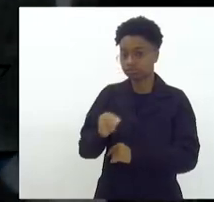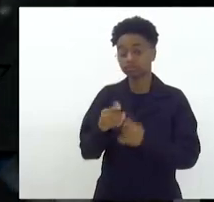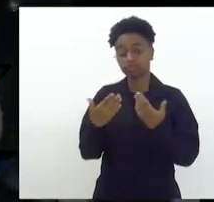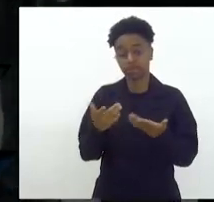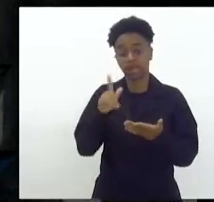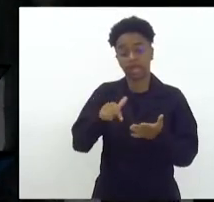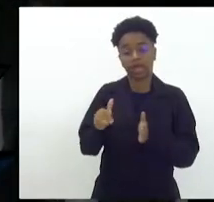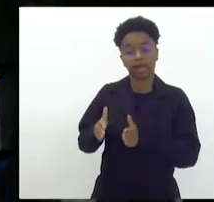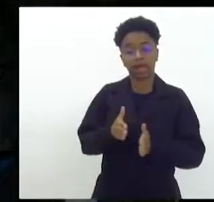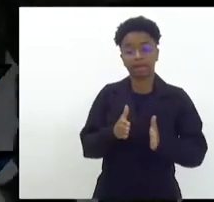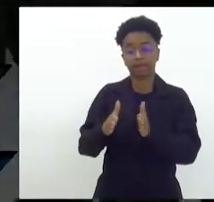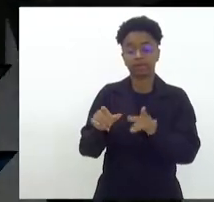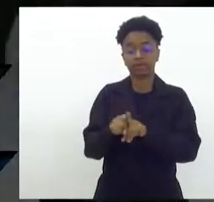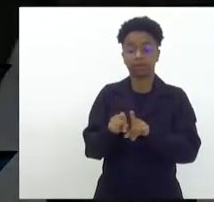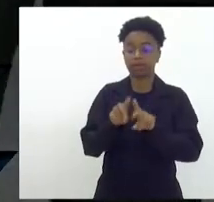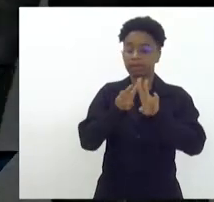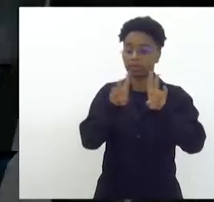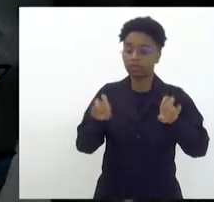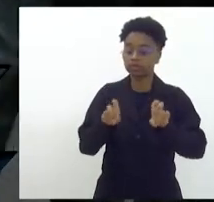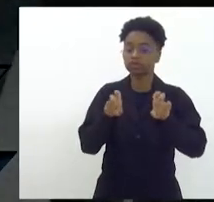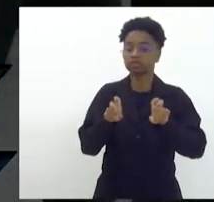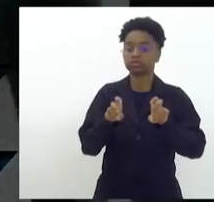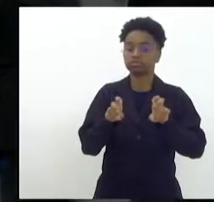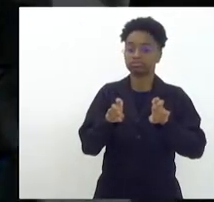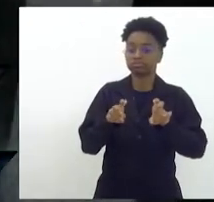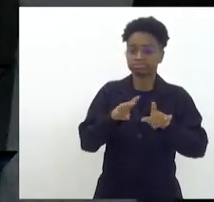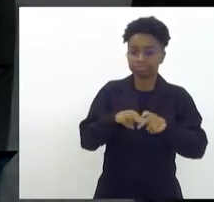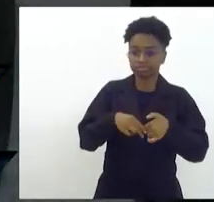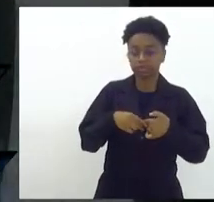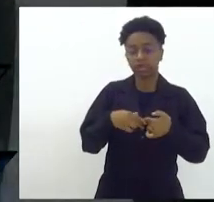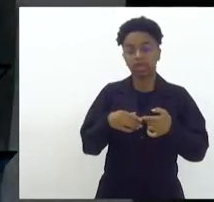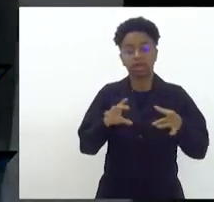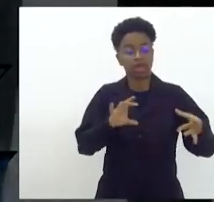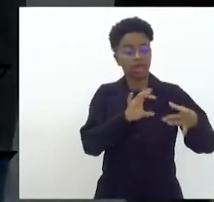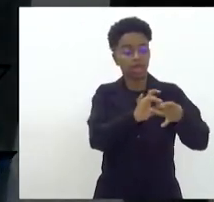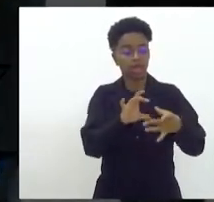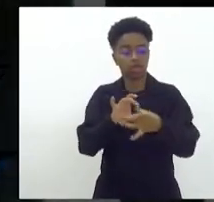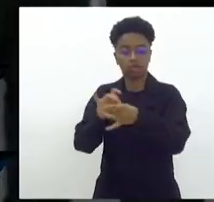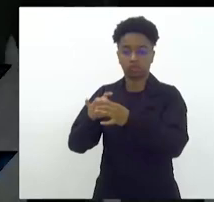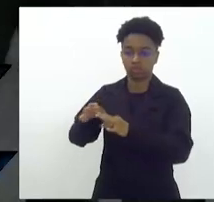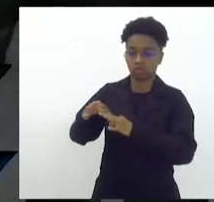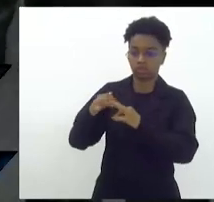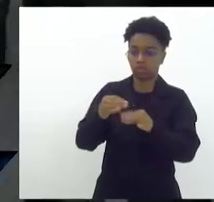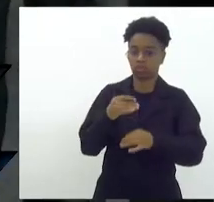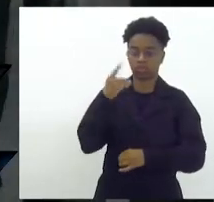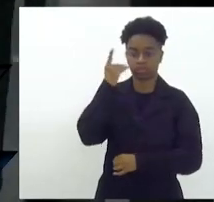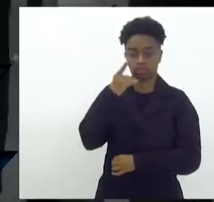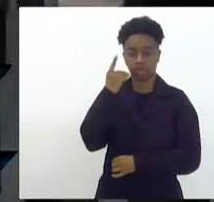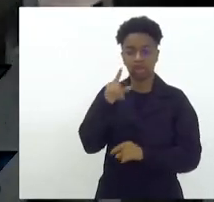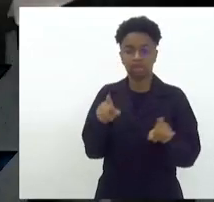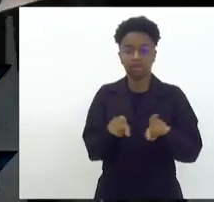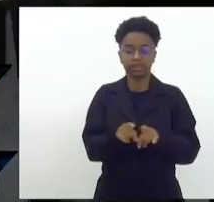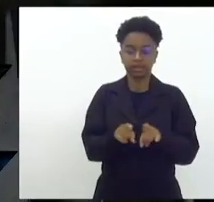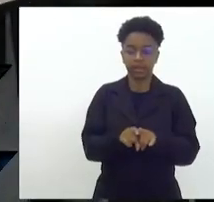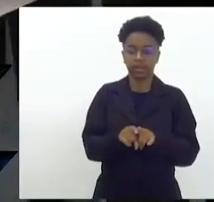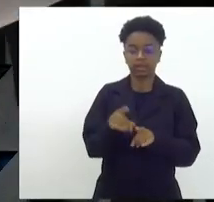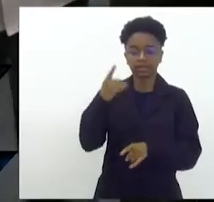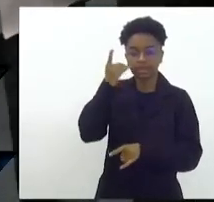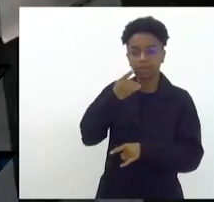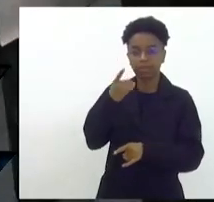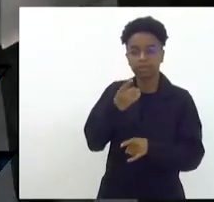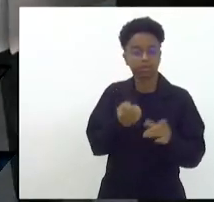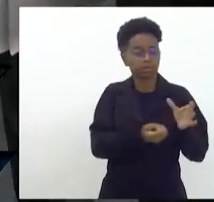é o caminho Por isso é um assunto que reúne parlamentares do centro da esquerda da direita parlamentares de origem